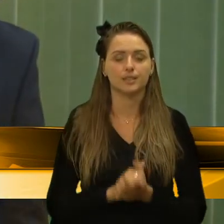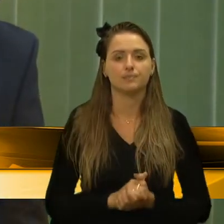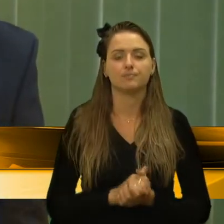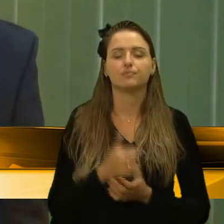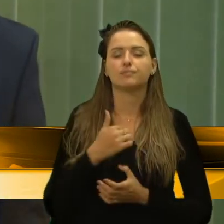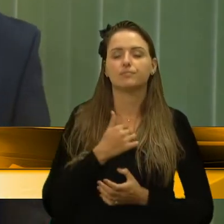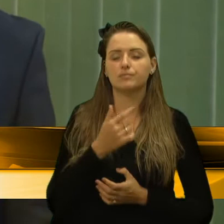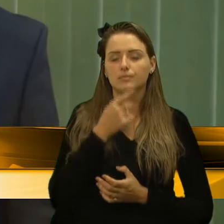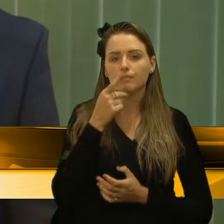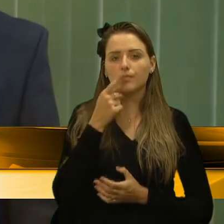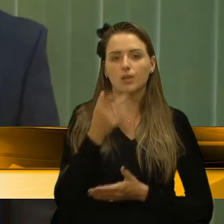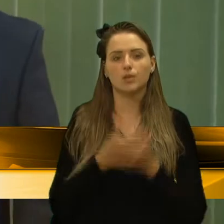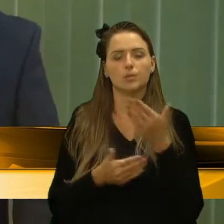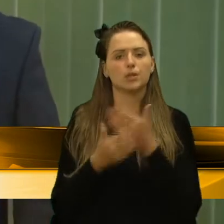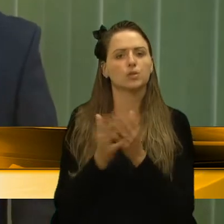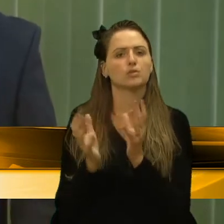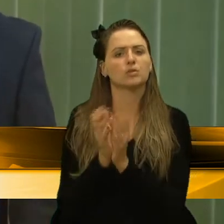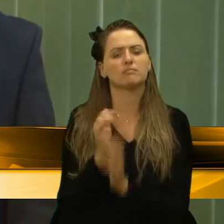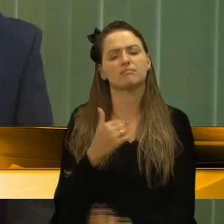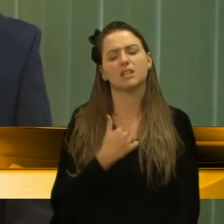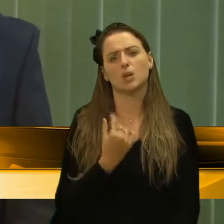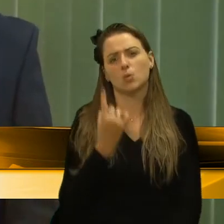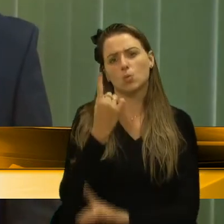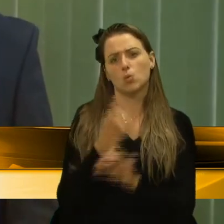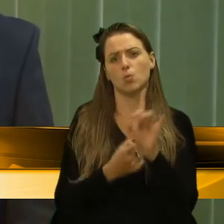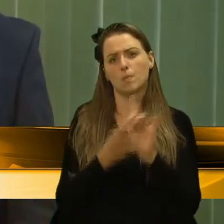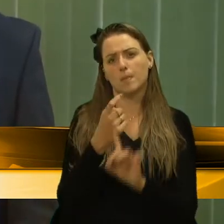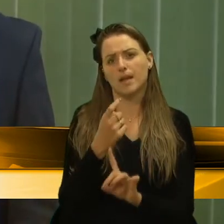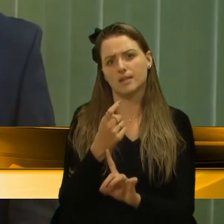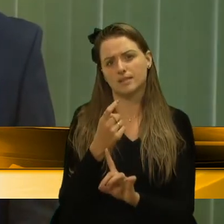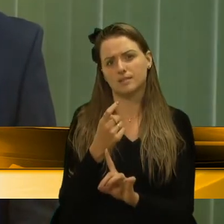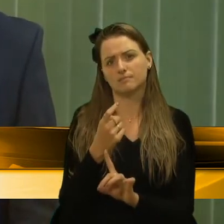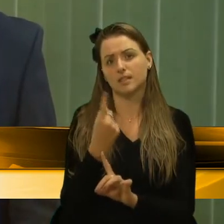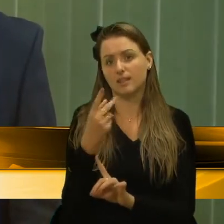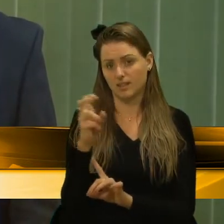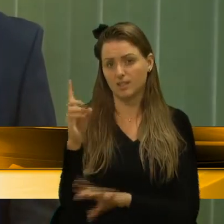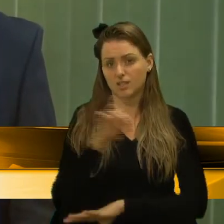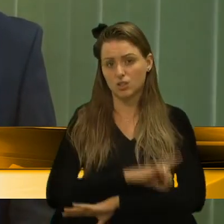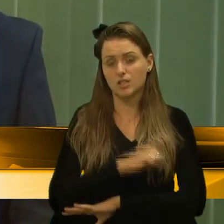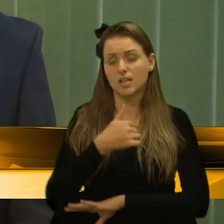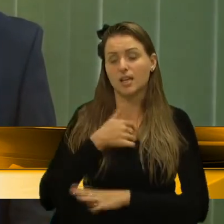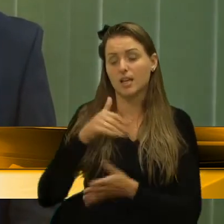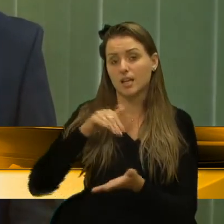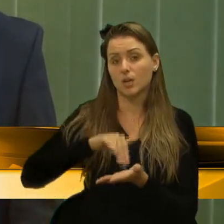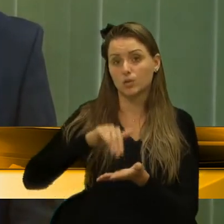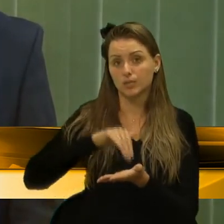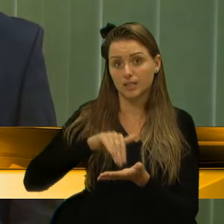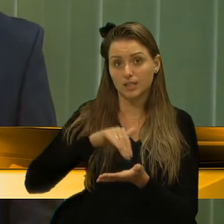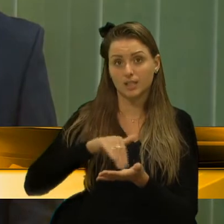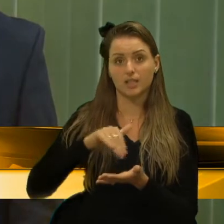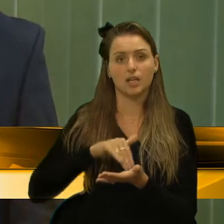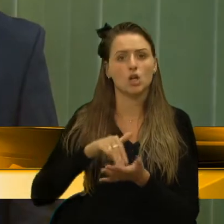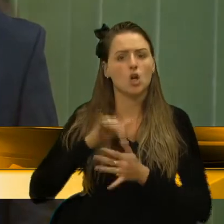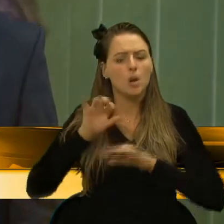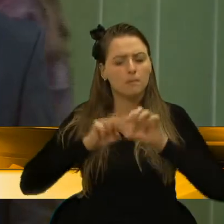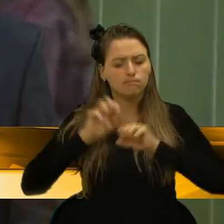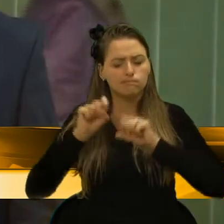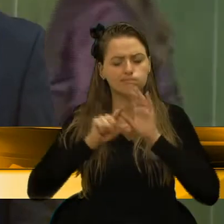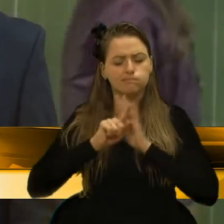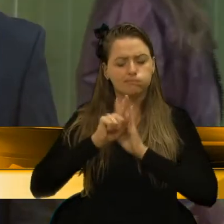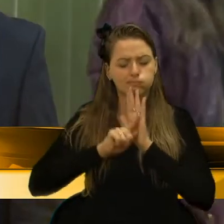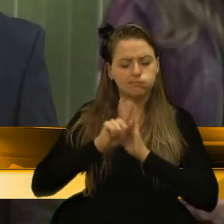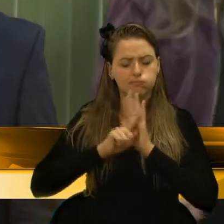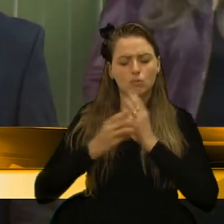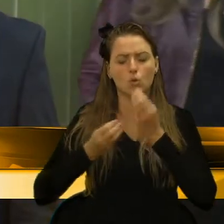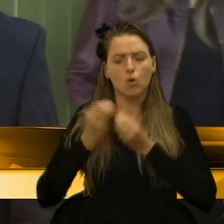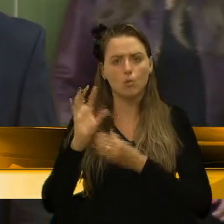falo aos colegas que eu fiquei um mês e meio como secretário buscando soluções